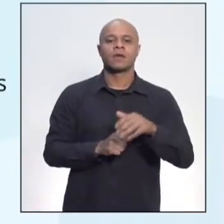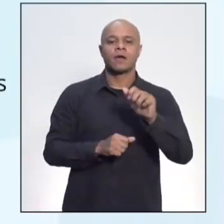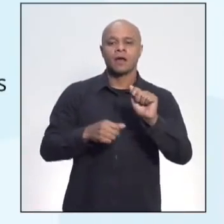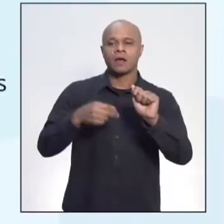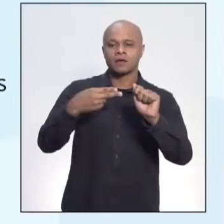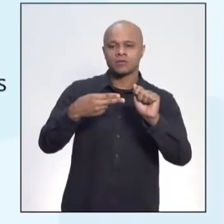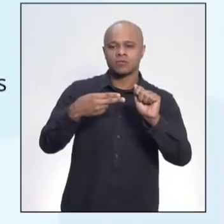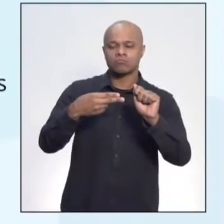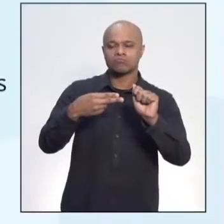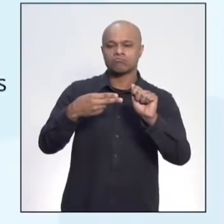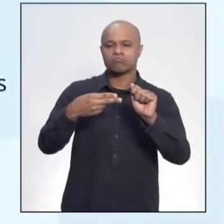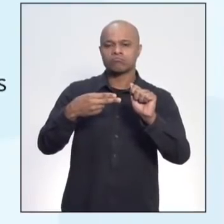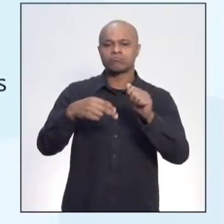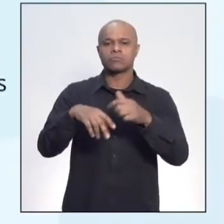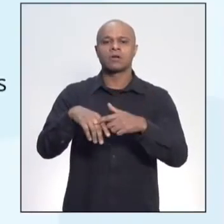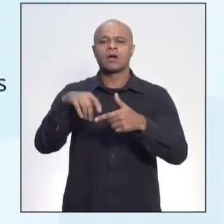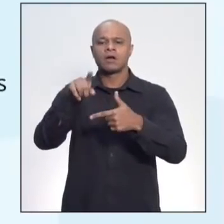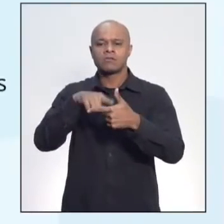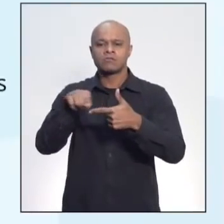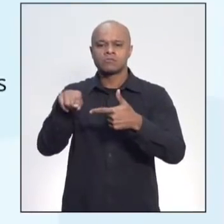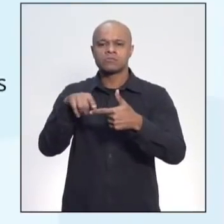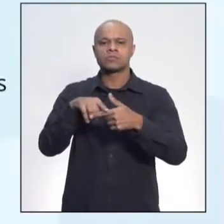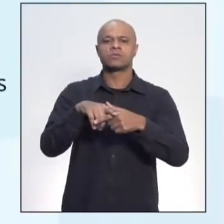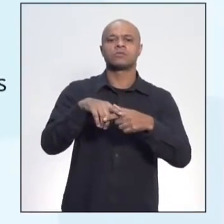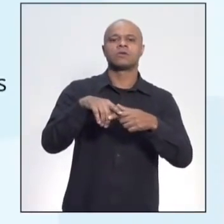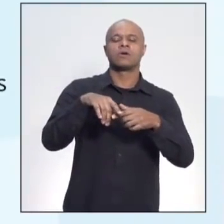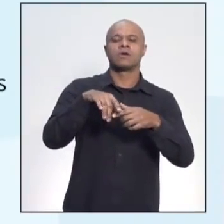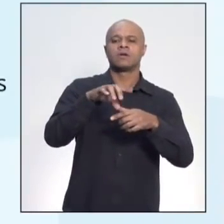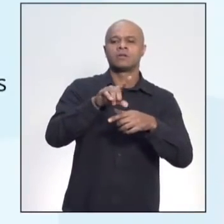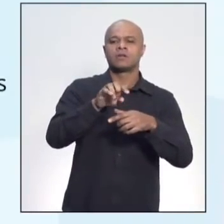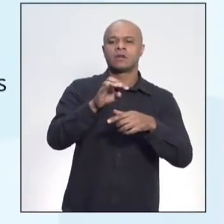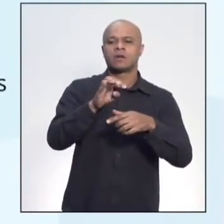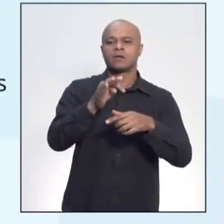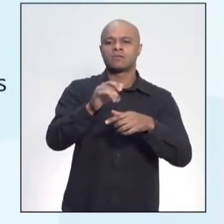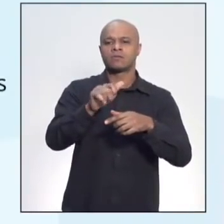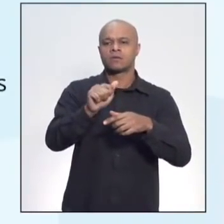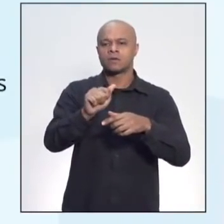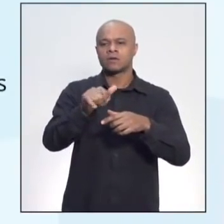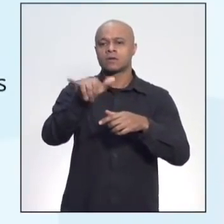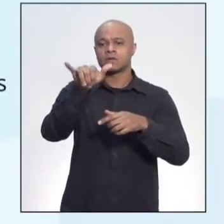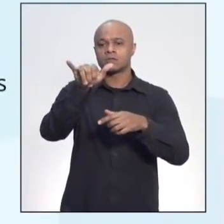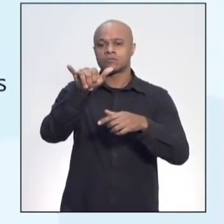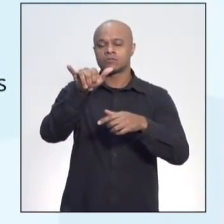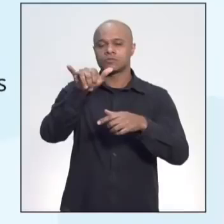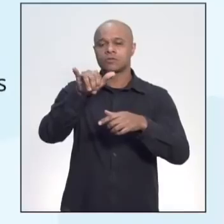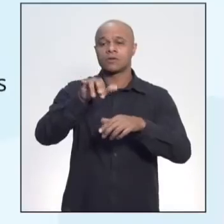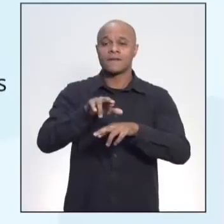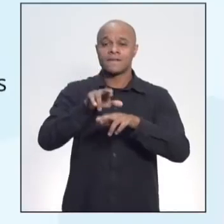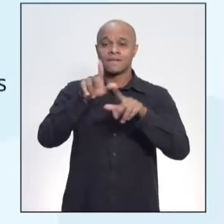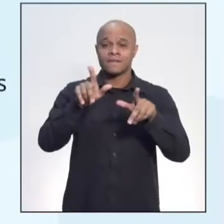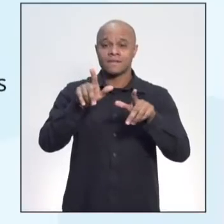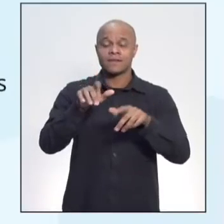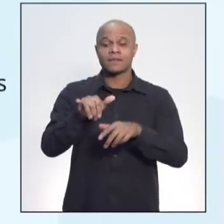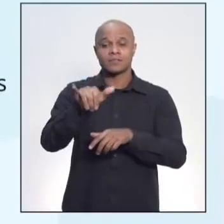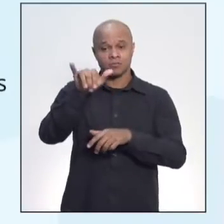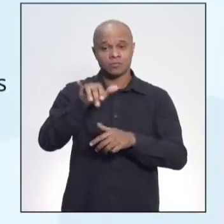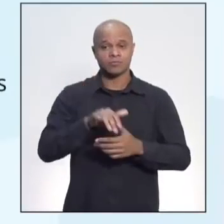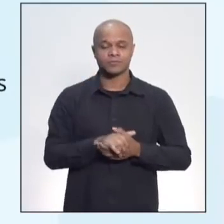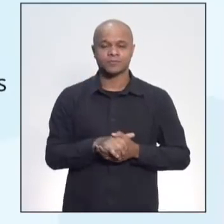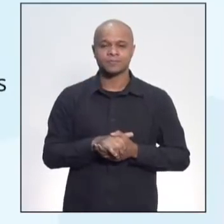conta de dividir. Em cima está escrito delta y. O que é delta y? É diferença do y, ou